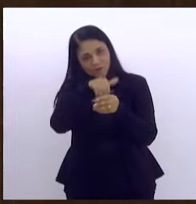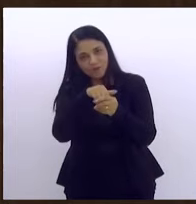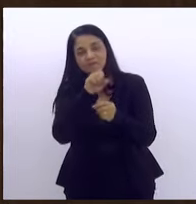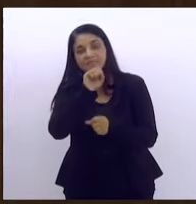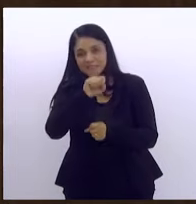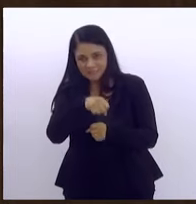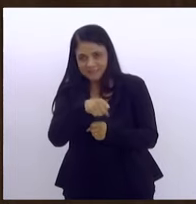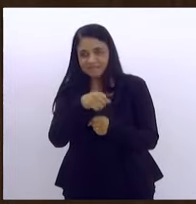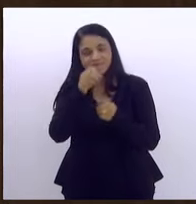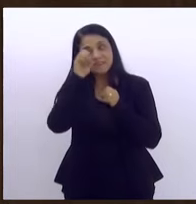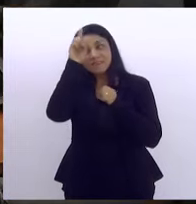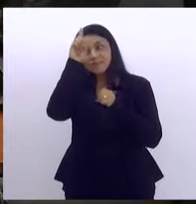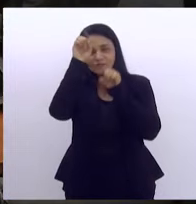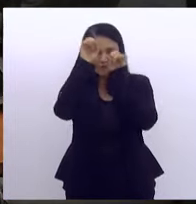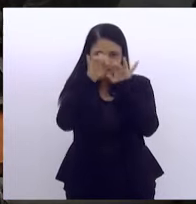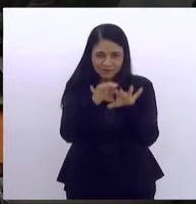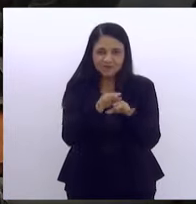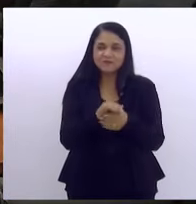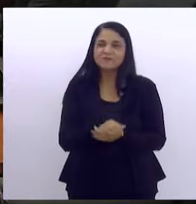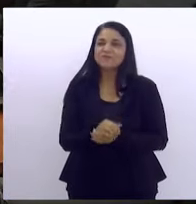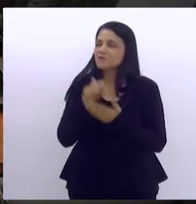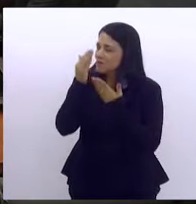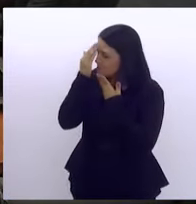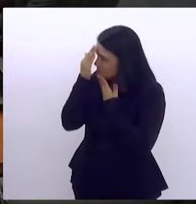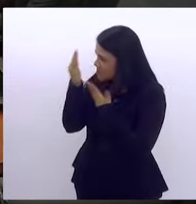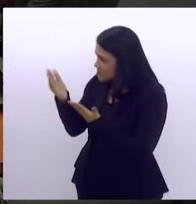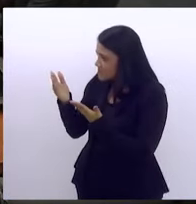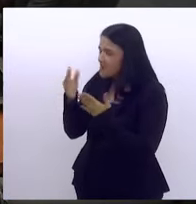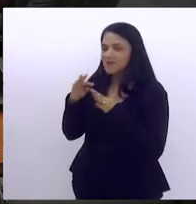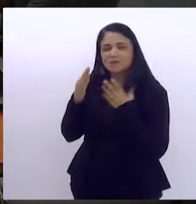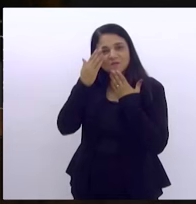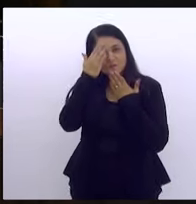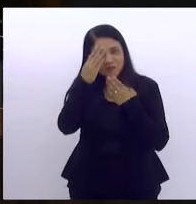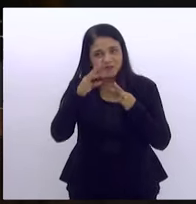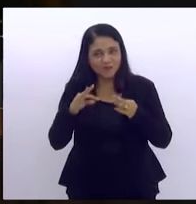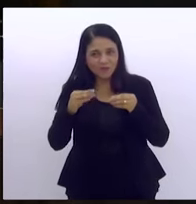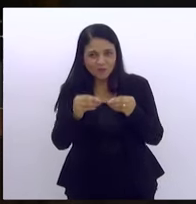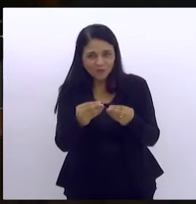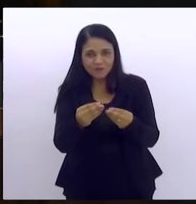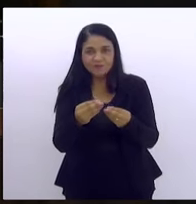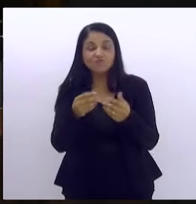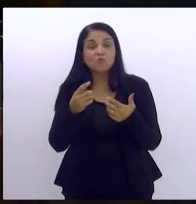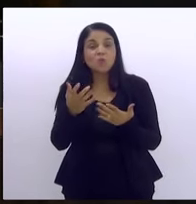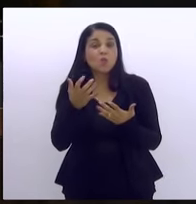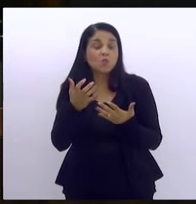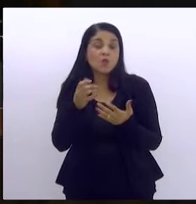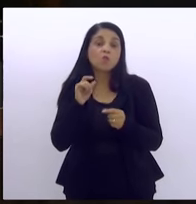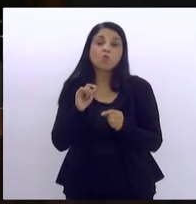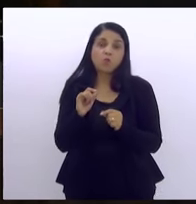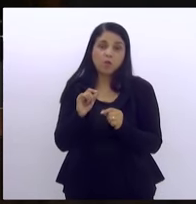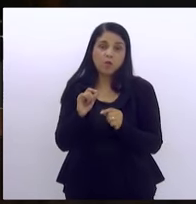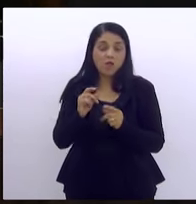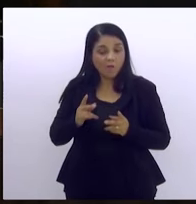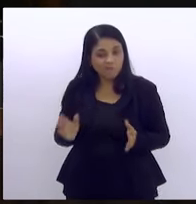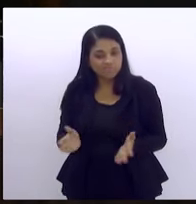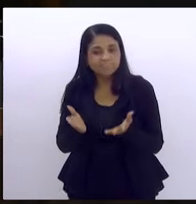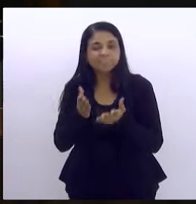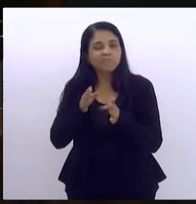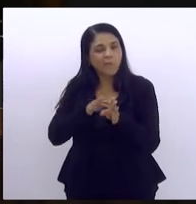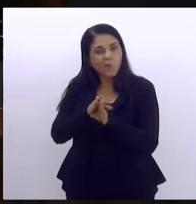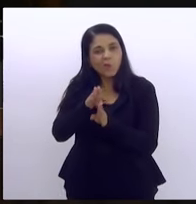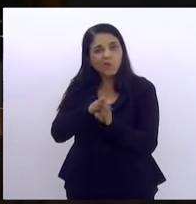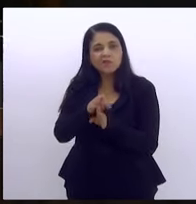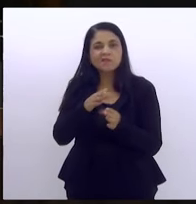a favor. Deus te abençoe. Obrigada a todos. O que a gente pretende é exatamente cultivar e orientar os